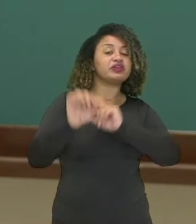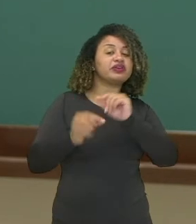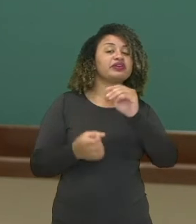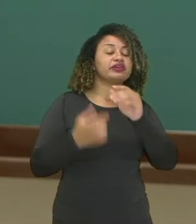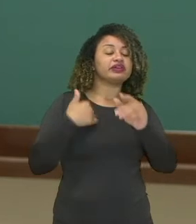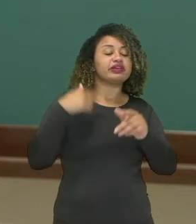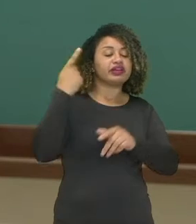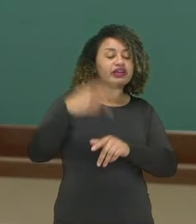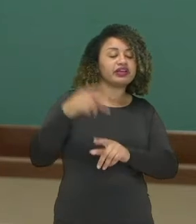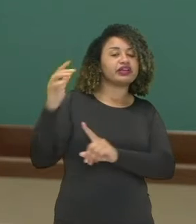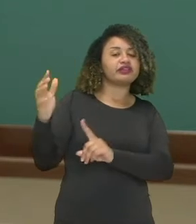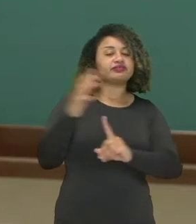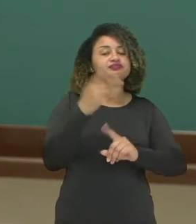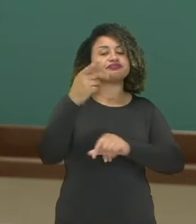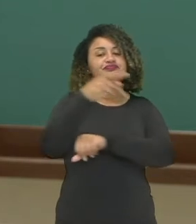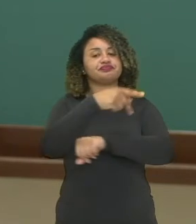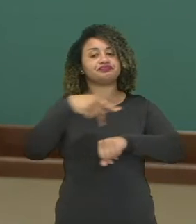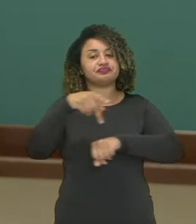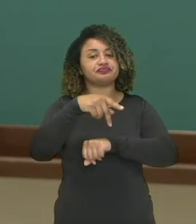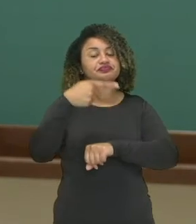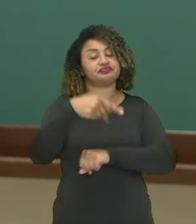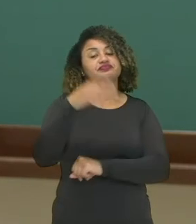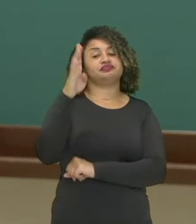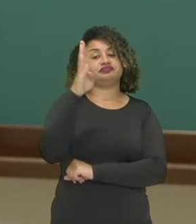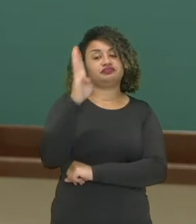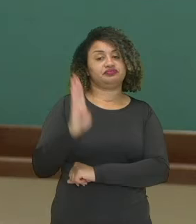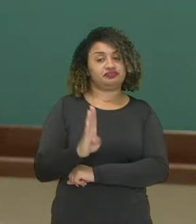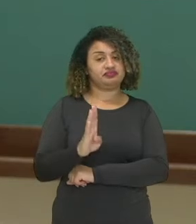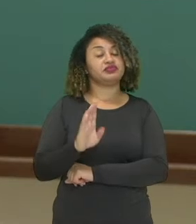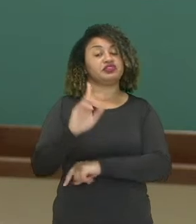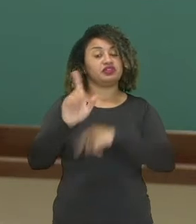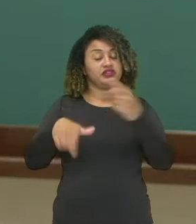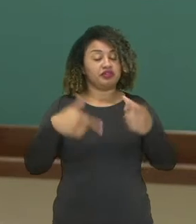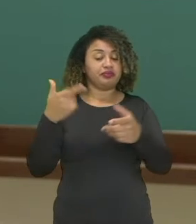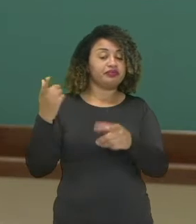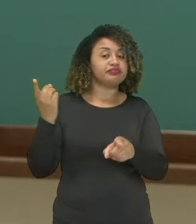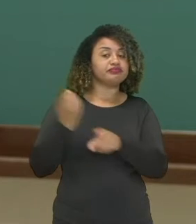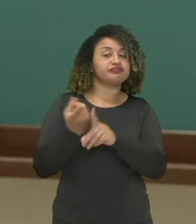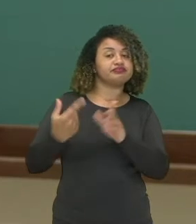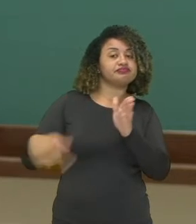país depois do seu descobrimento, ok?